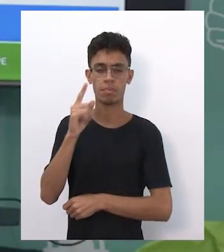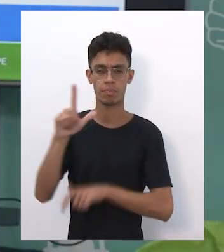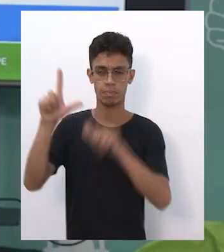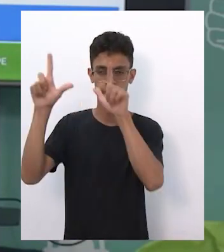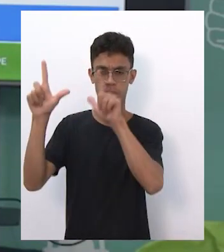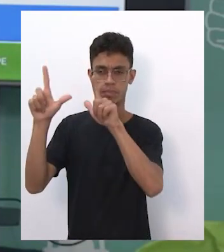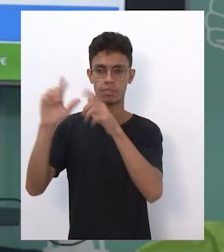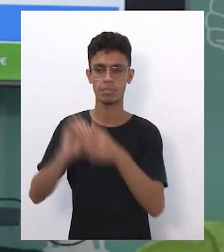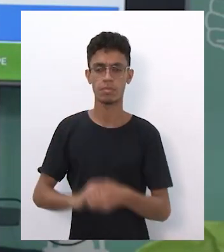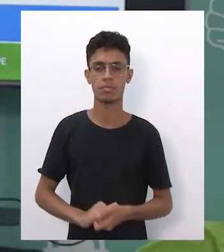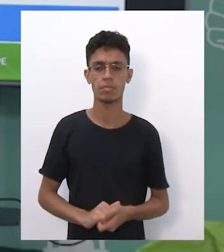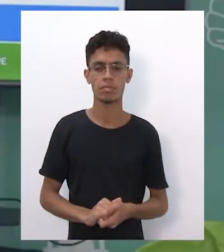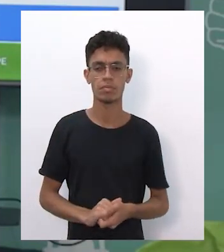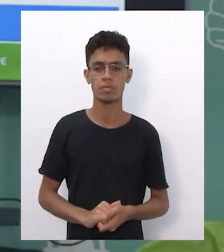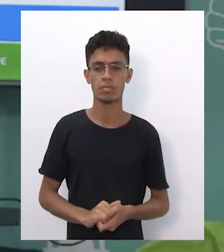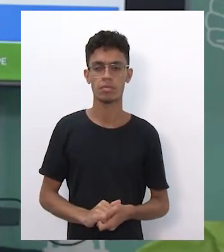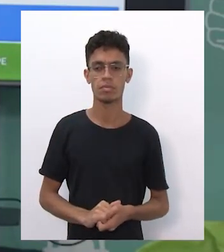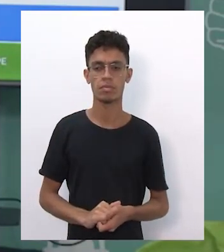lá.